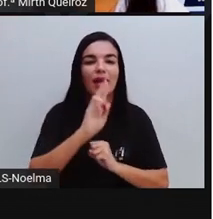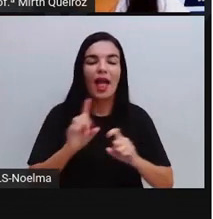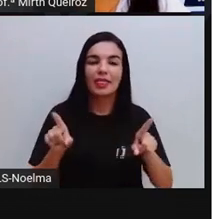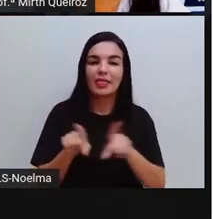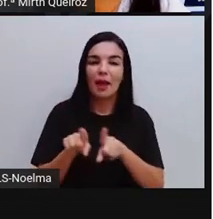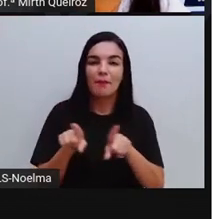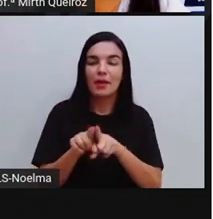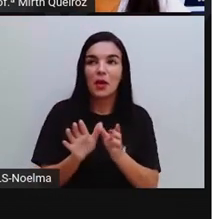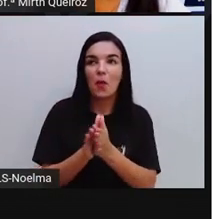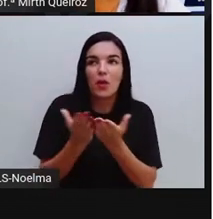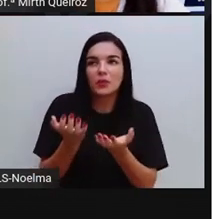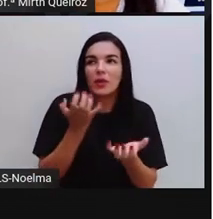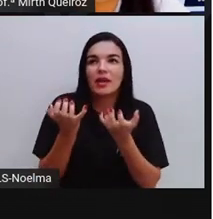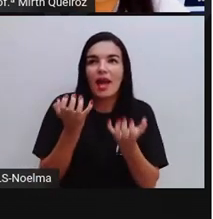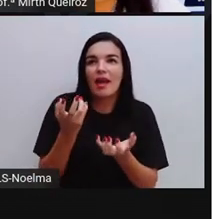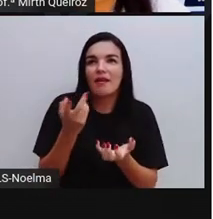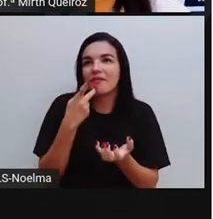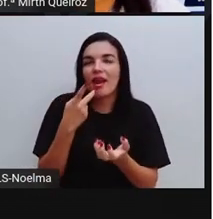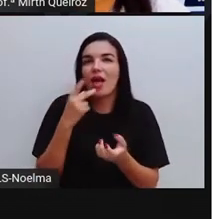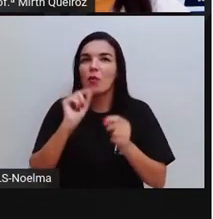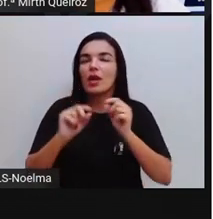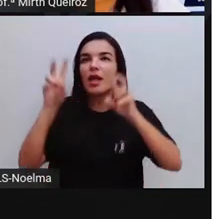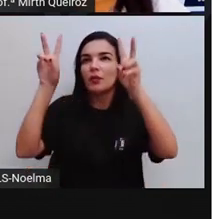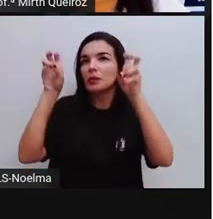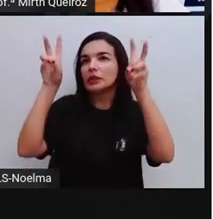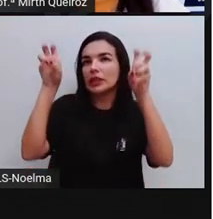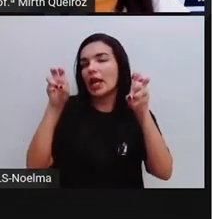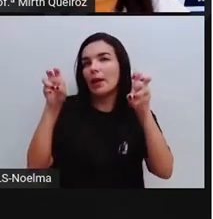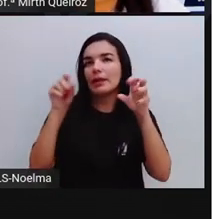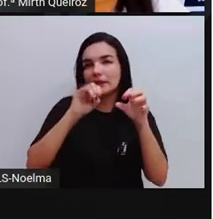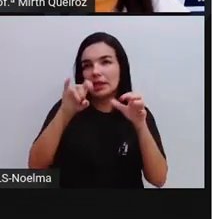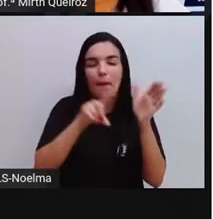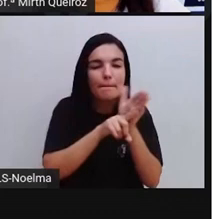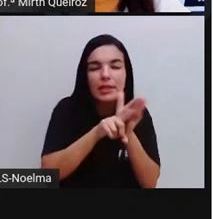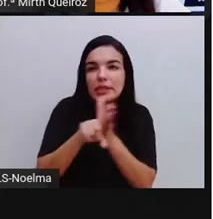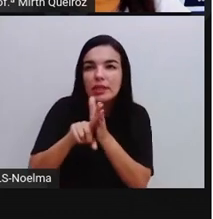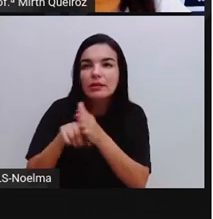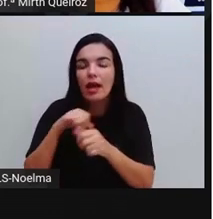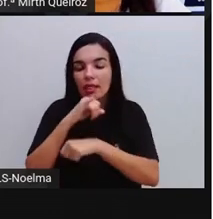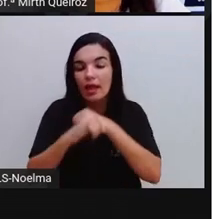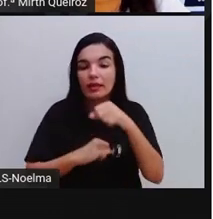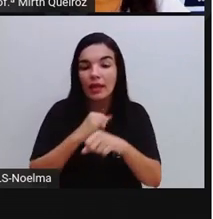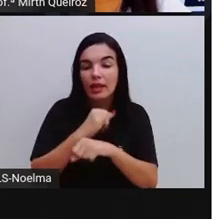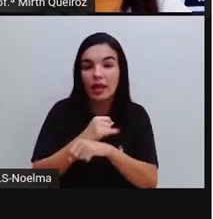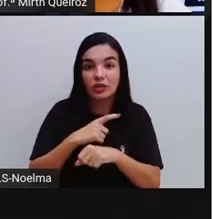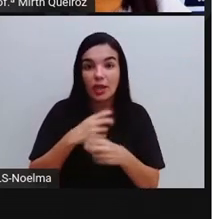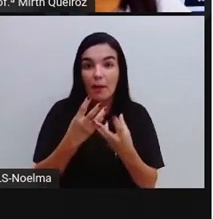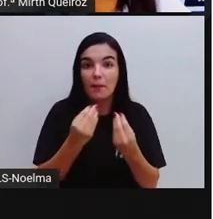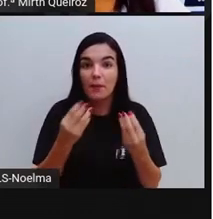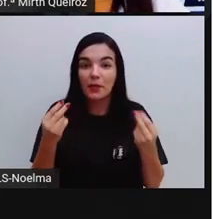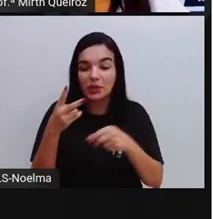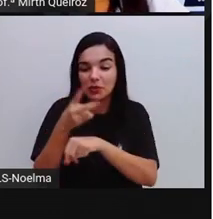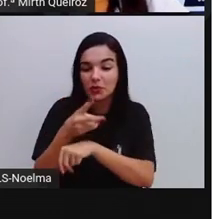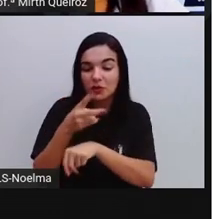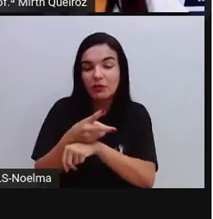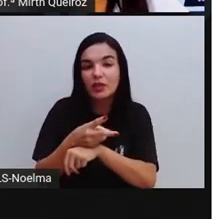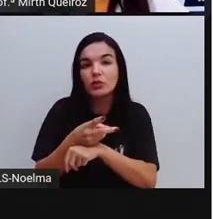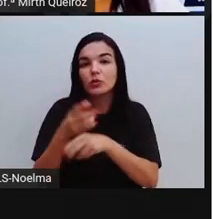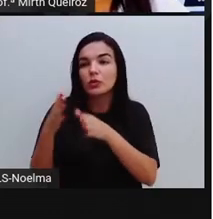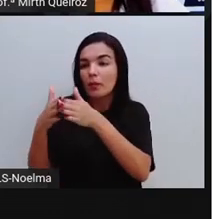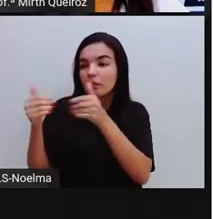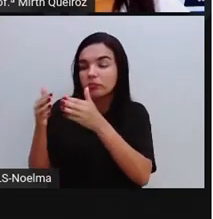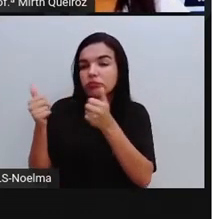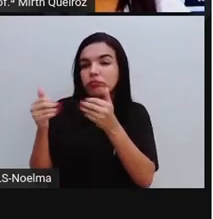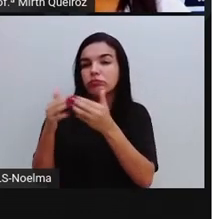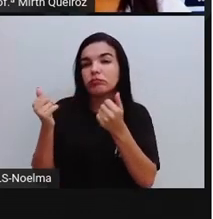gente quer trabalhar um tema, como, por exemplo, se vocês forem pesquisar aí na internet, vocês vão ver vários vídeos de campanha, né, da